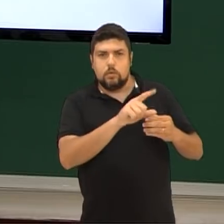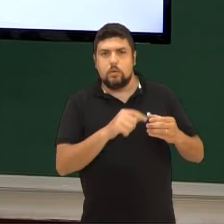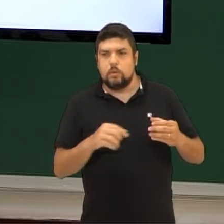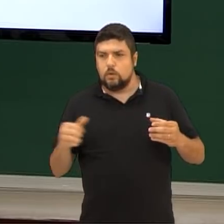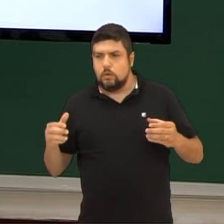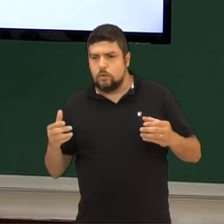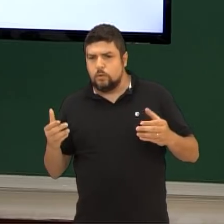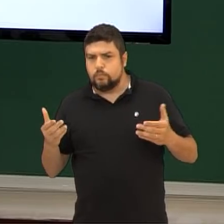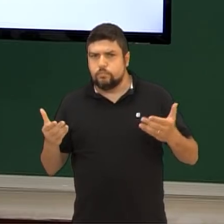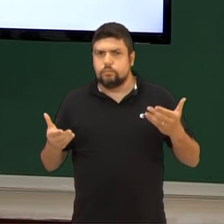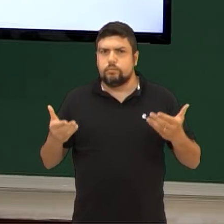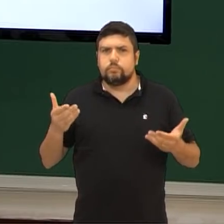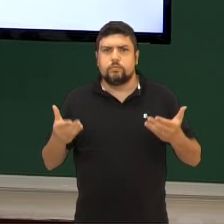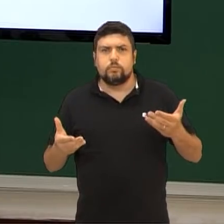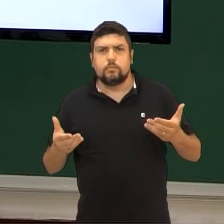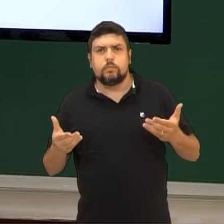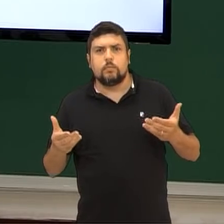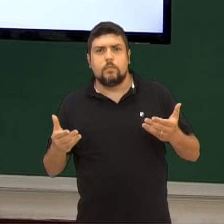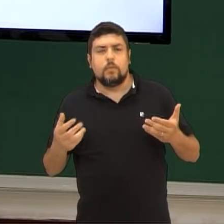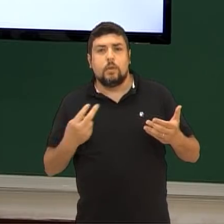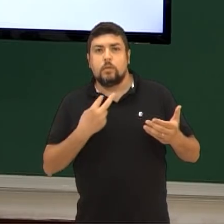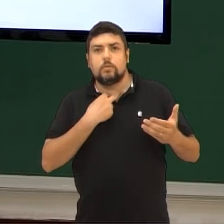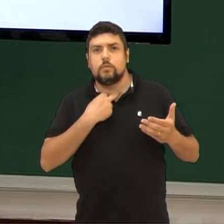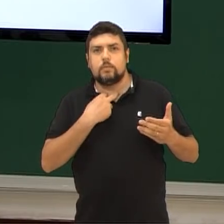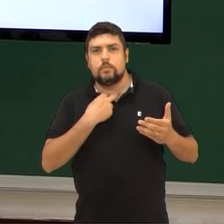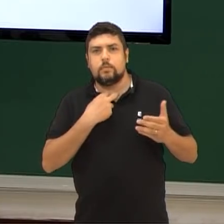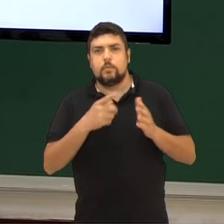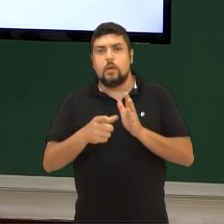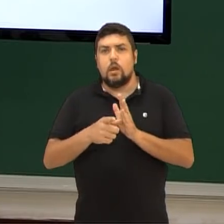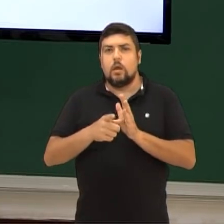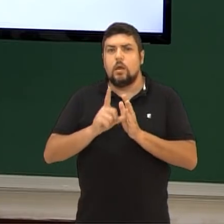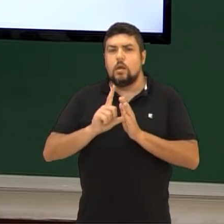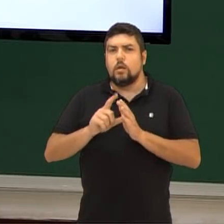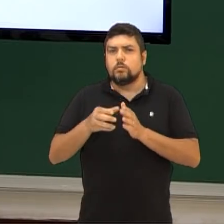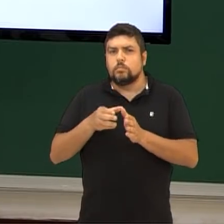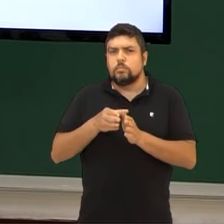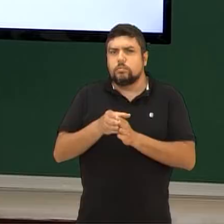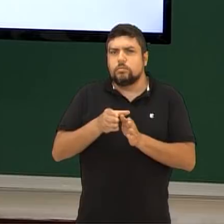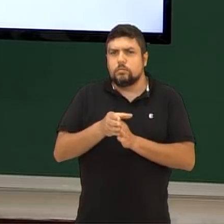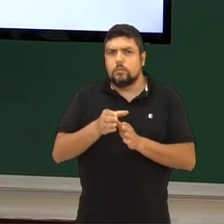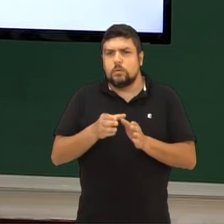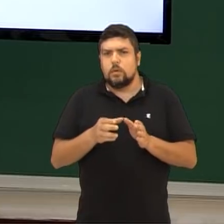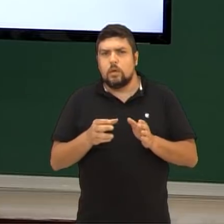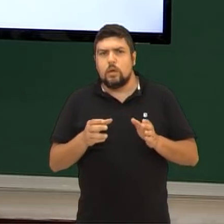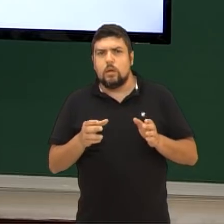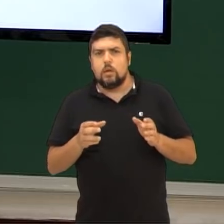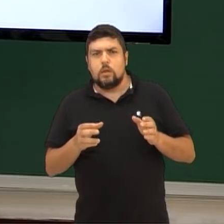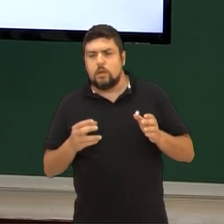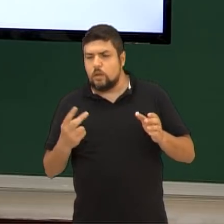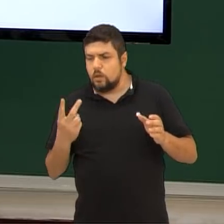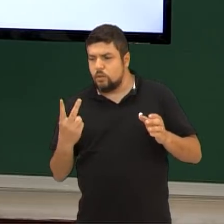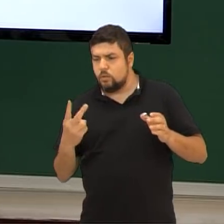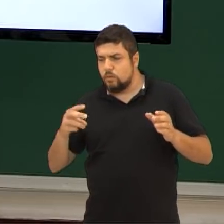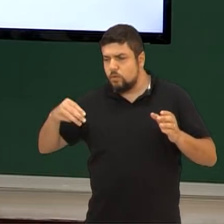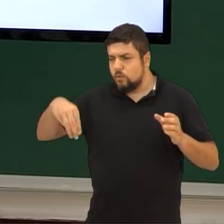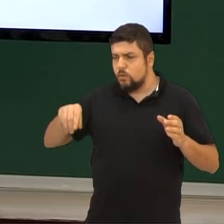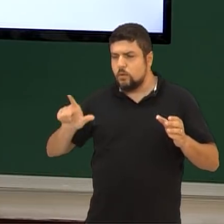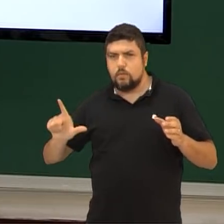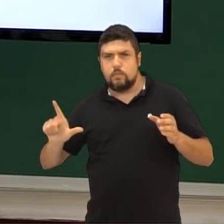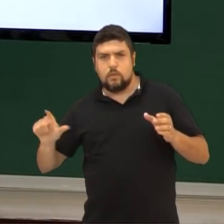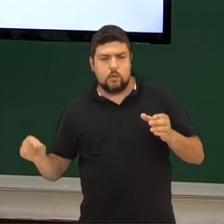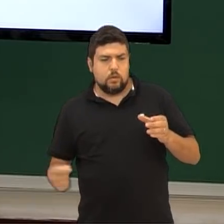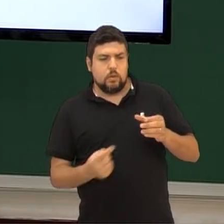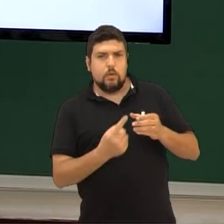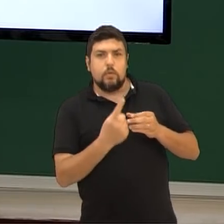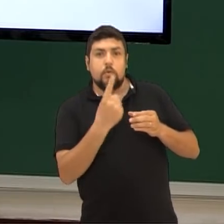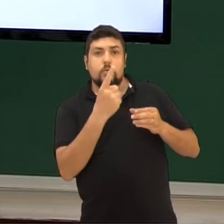está proporcional, não está conforme foi a orientação, de 2 ml para 1 litro.